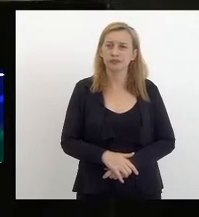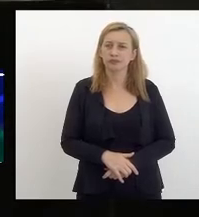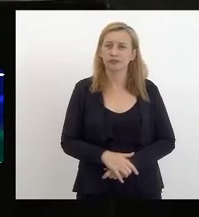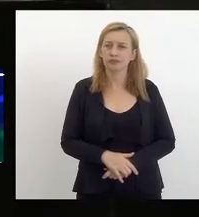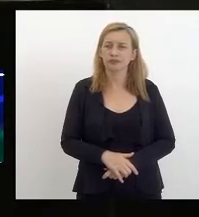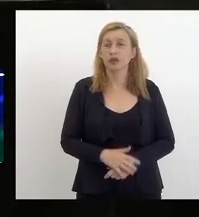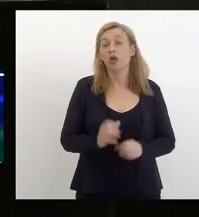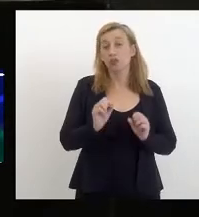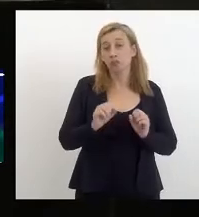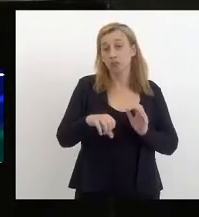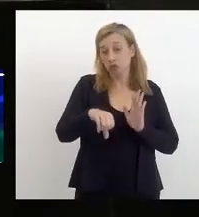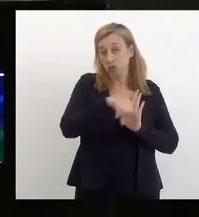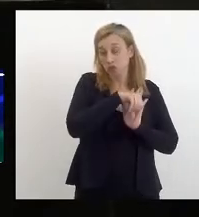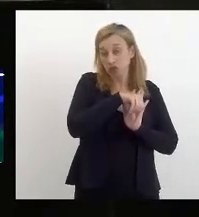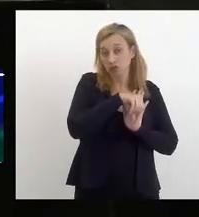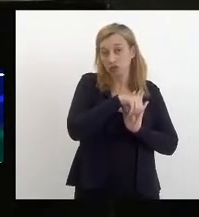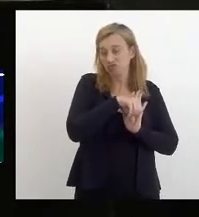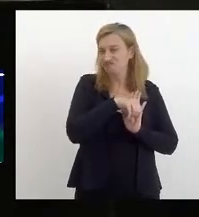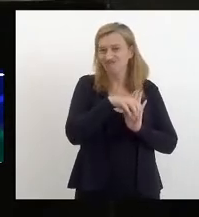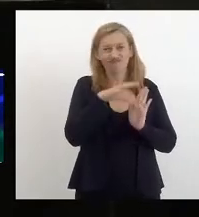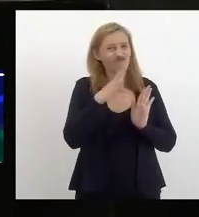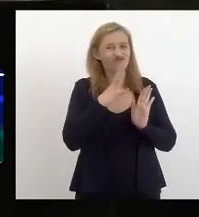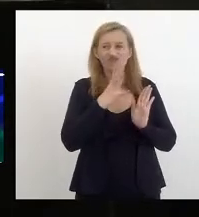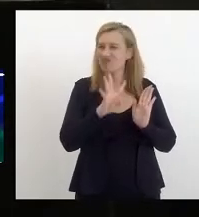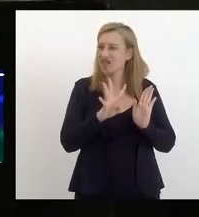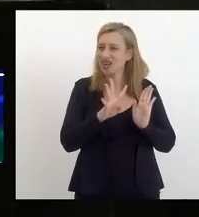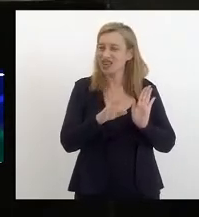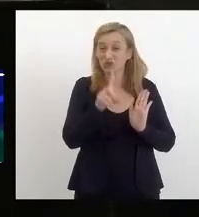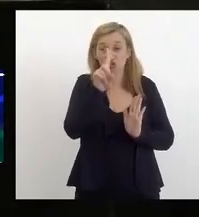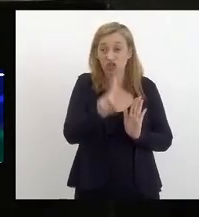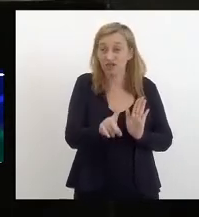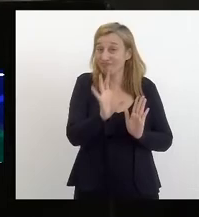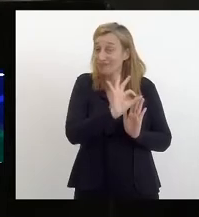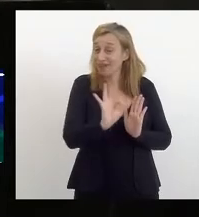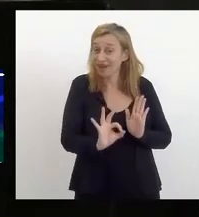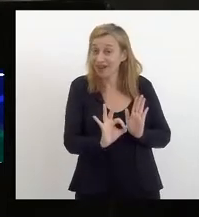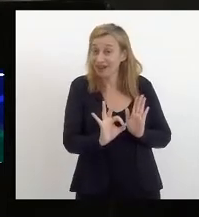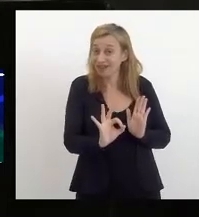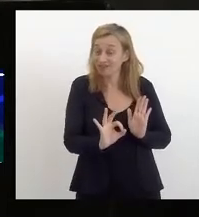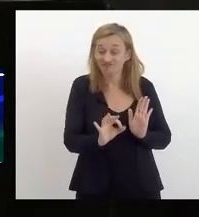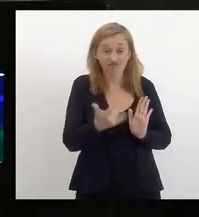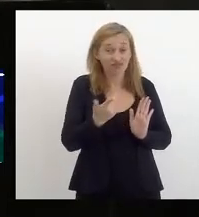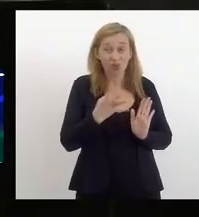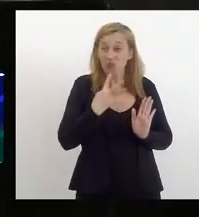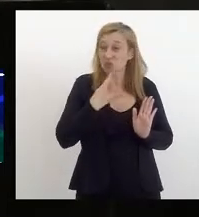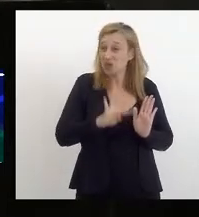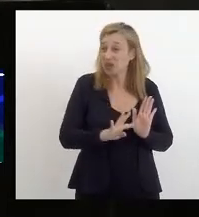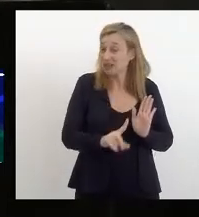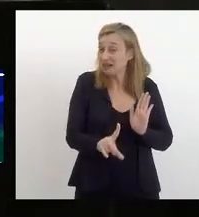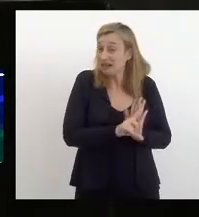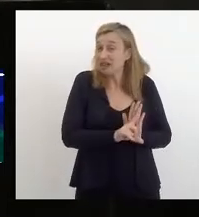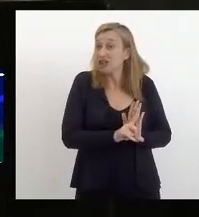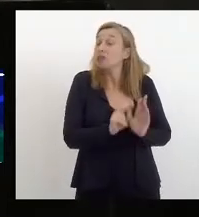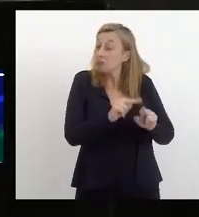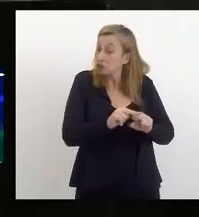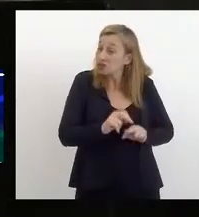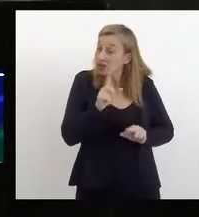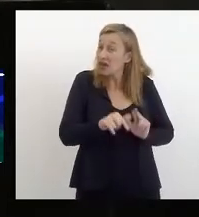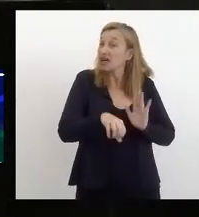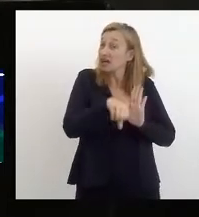pelo crime que não reconhece direito né que por definição não é mesmo os Paulo reconhece lei por isso que é o crime